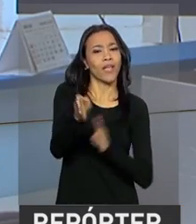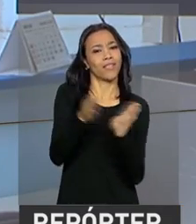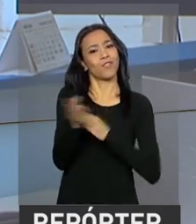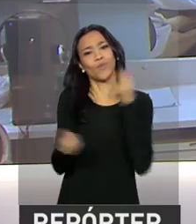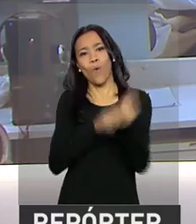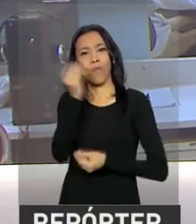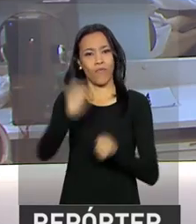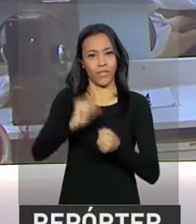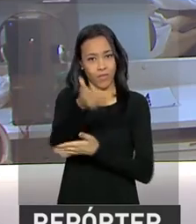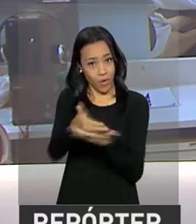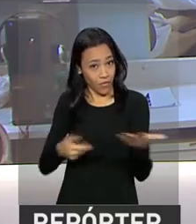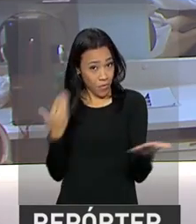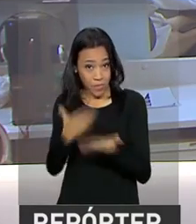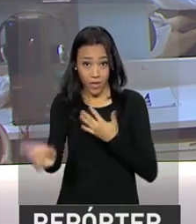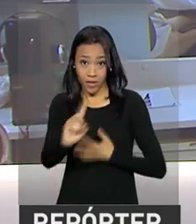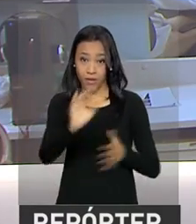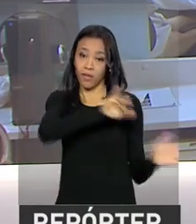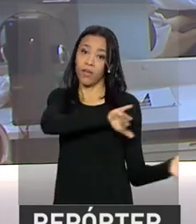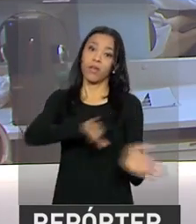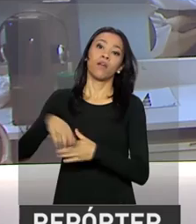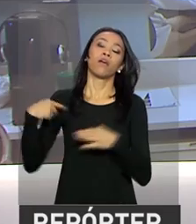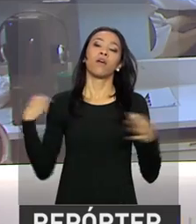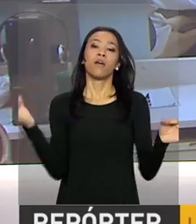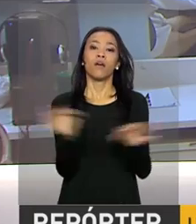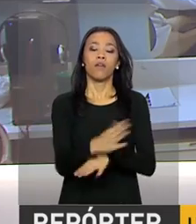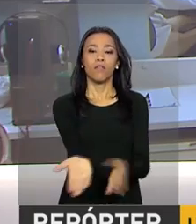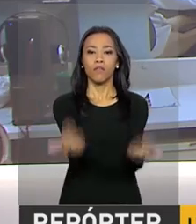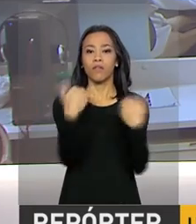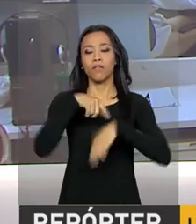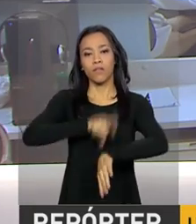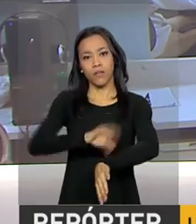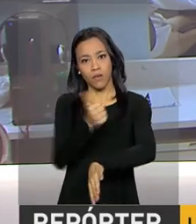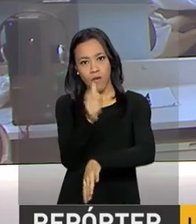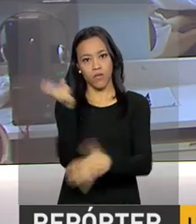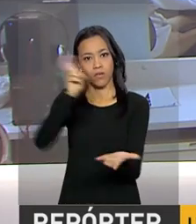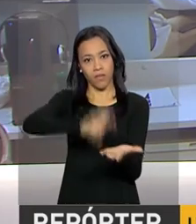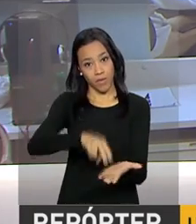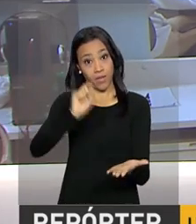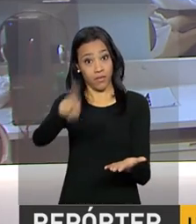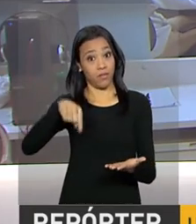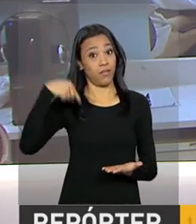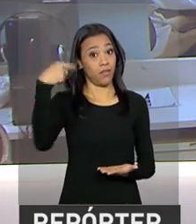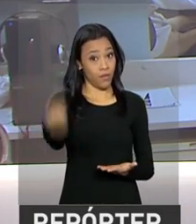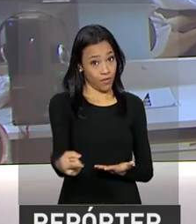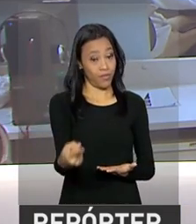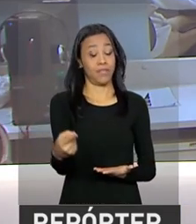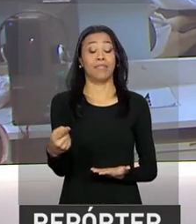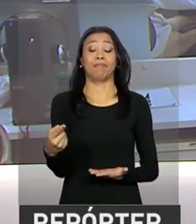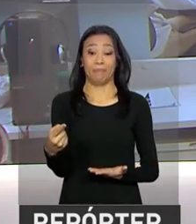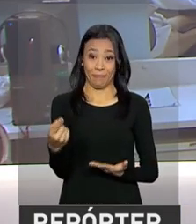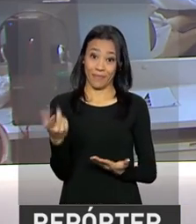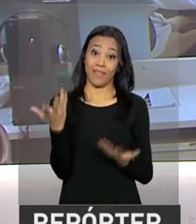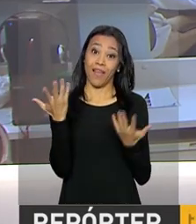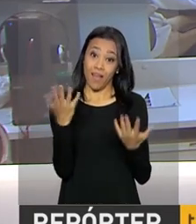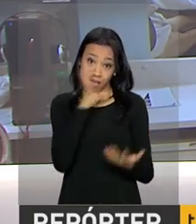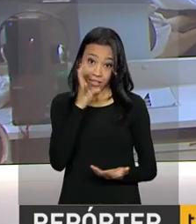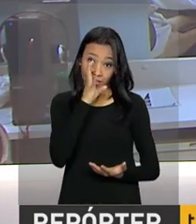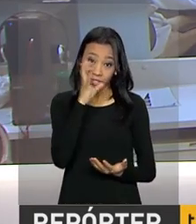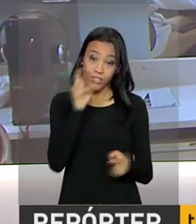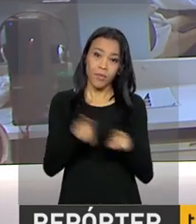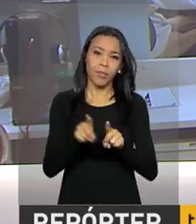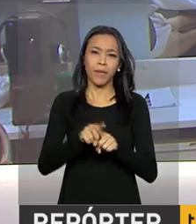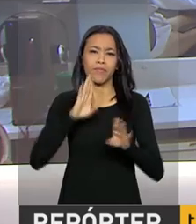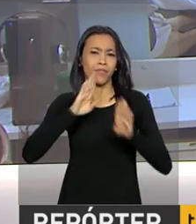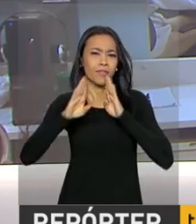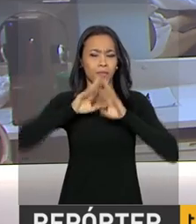não perca e nós ficamos por aqui voltamos a qualquer momento ou às 11 da manhã na próxima edição do repórter NBR acompanhe também as